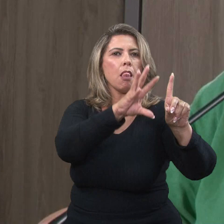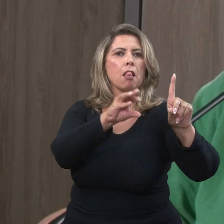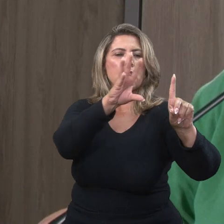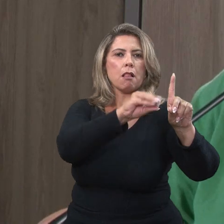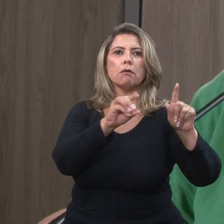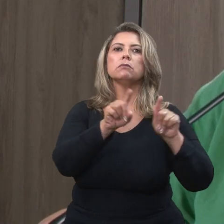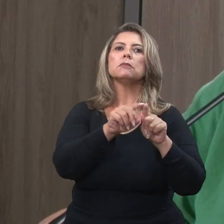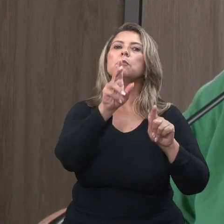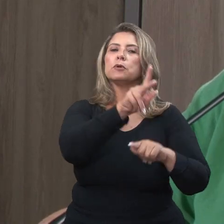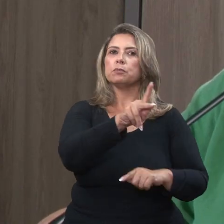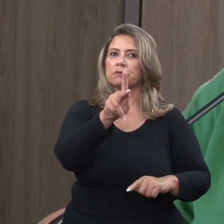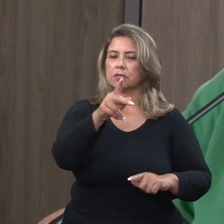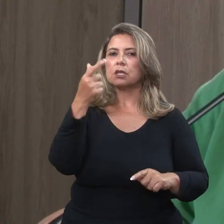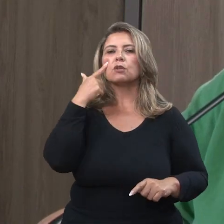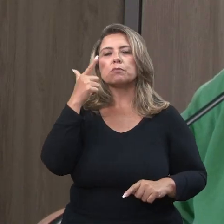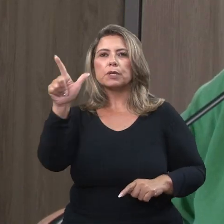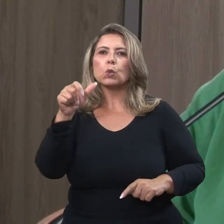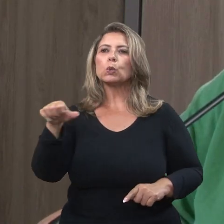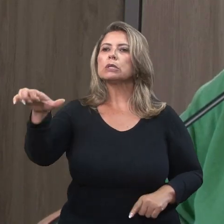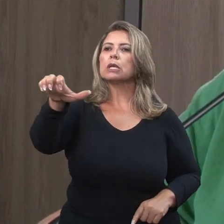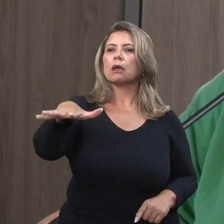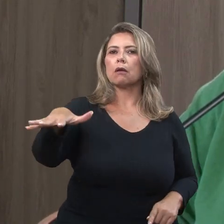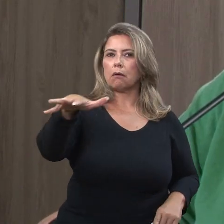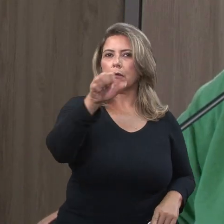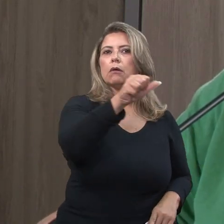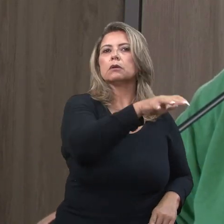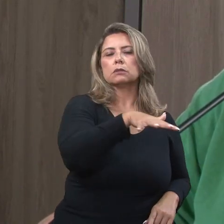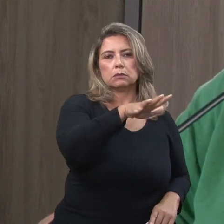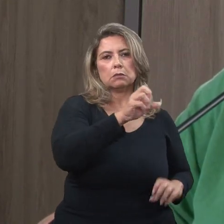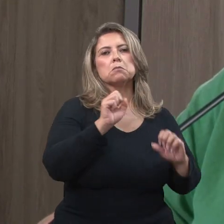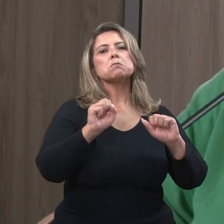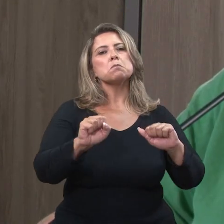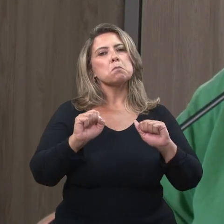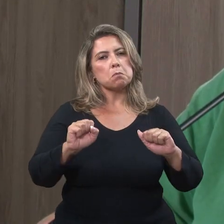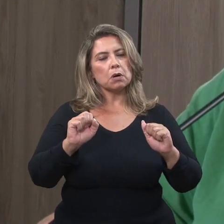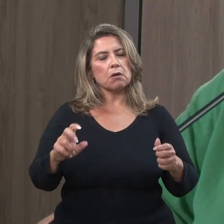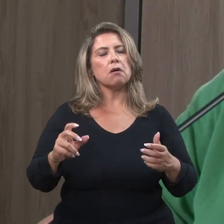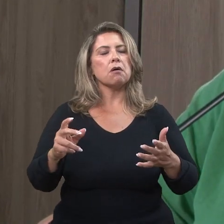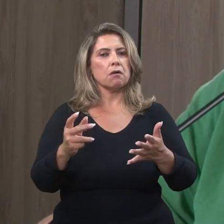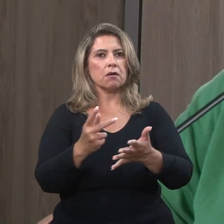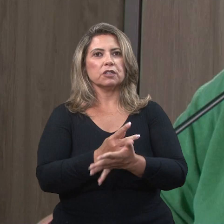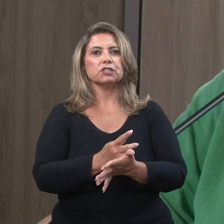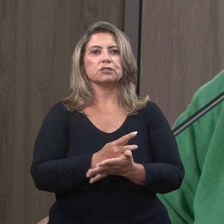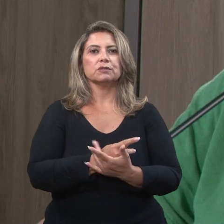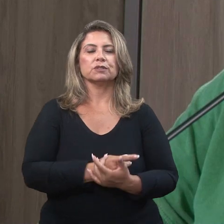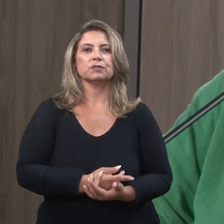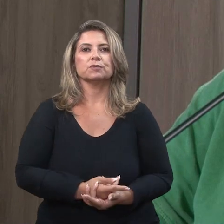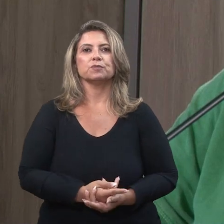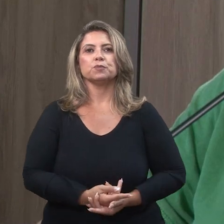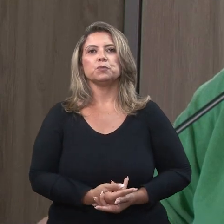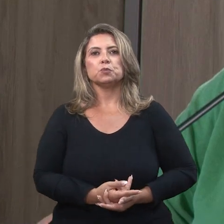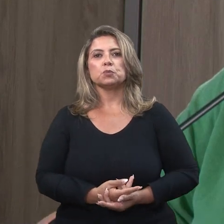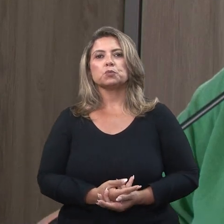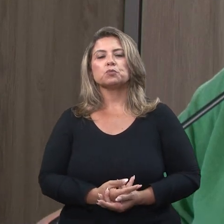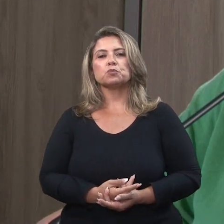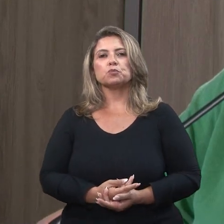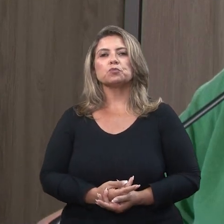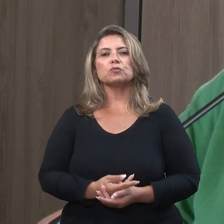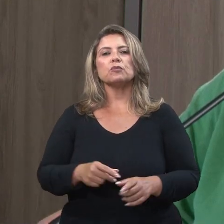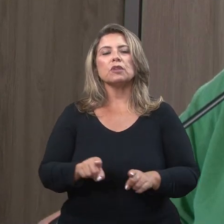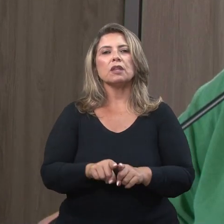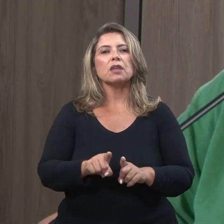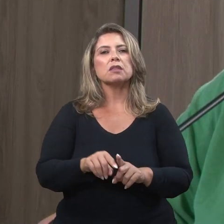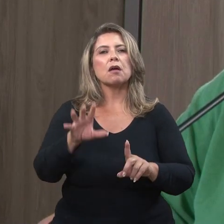proteção para outros âmbitos também. Então, pode acontecer uma situação de um assédio em